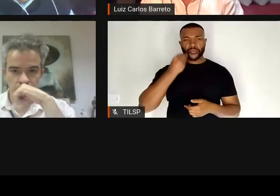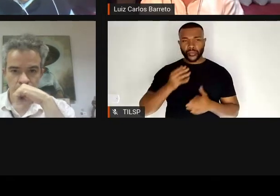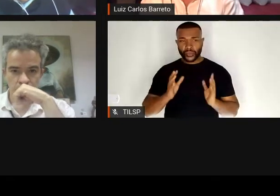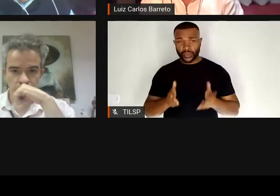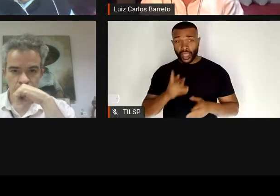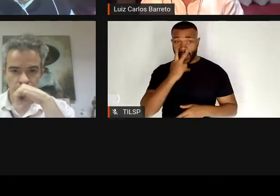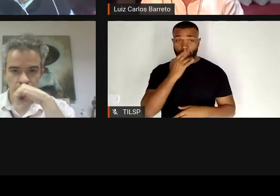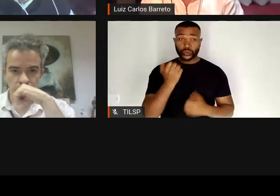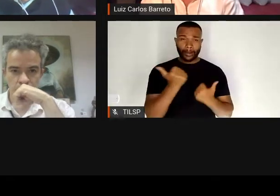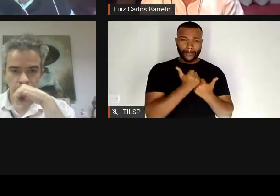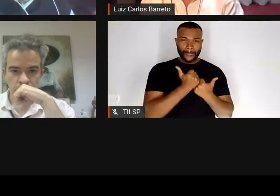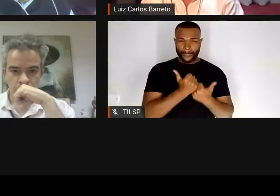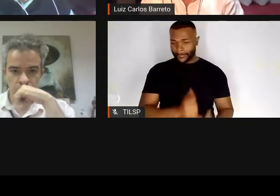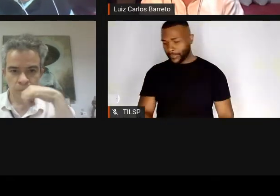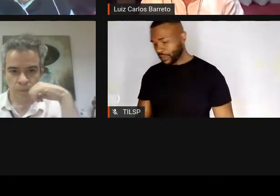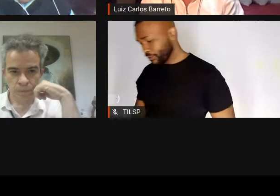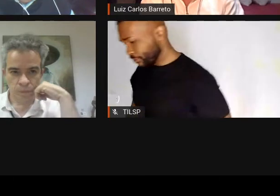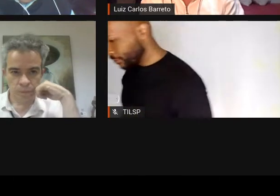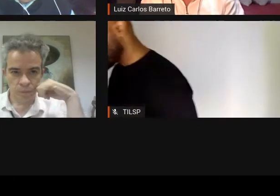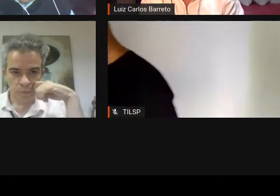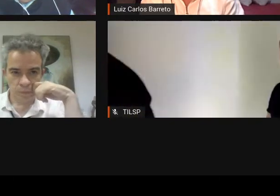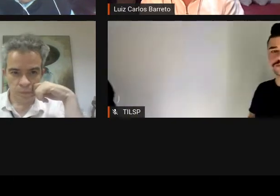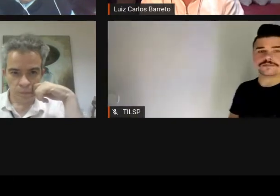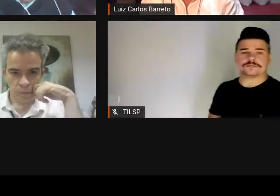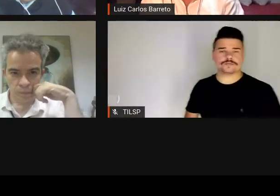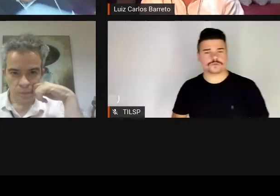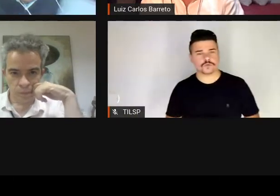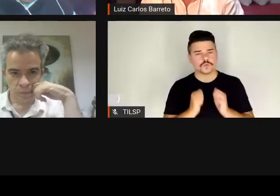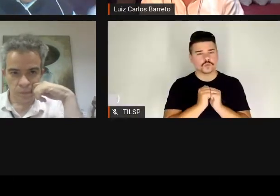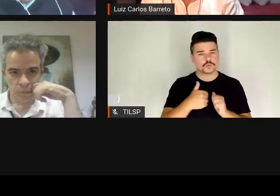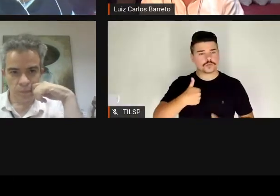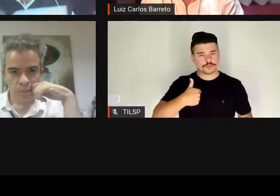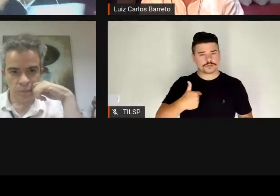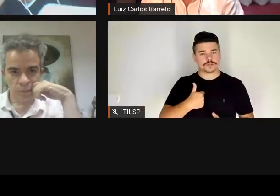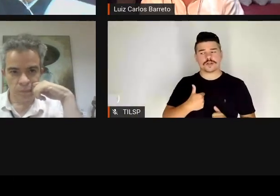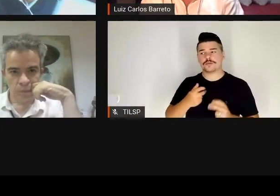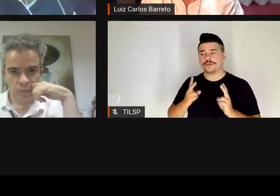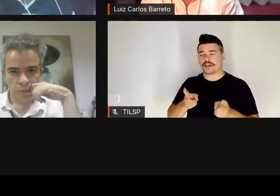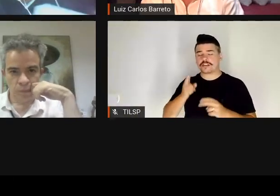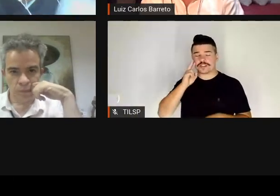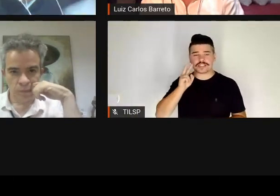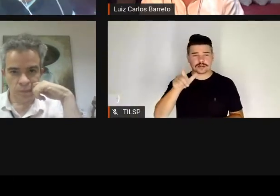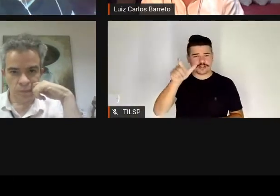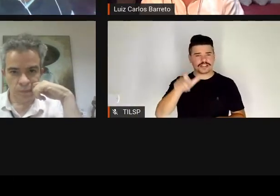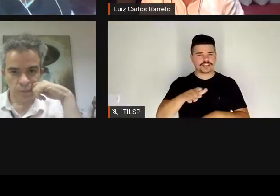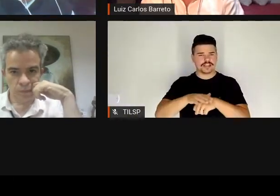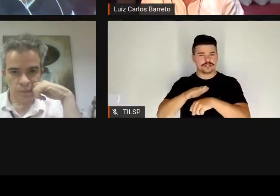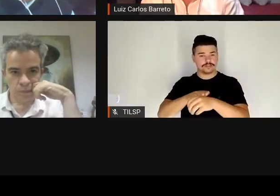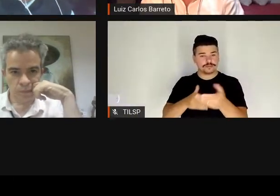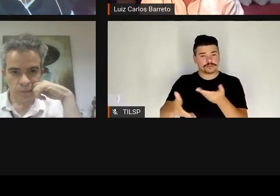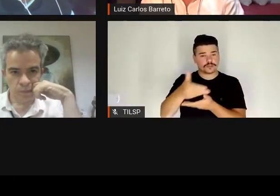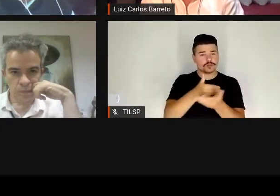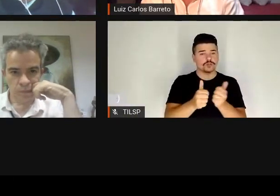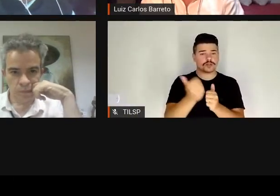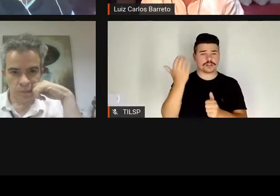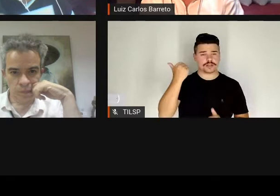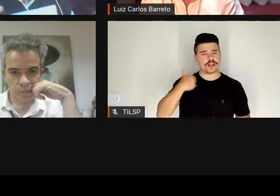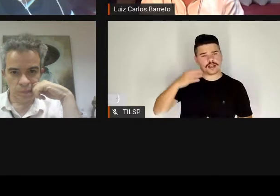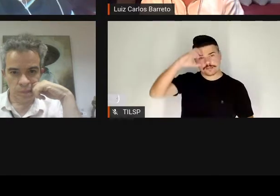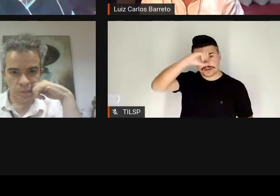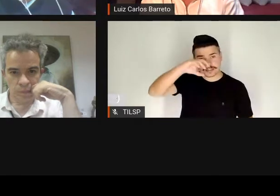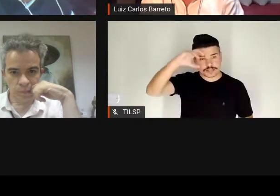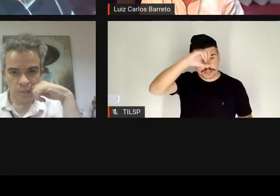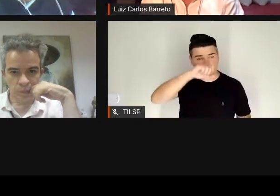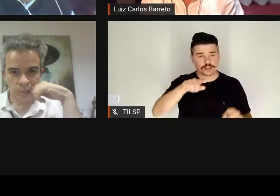aprendi um pouco com ele, mas aprendi também muito mais com o Zé Medeiro, como eu disse aqui, ele foi meu professor desde o tempo de aprendizado no